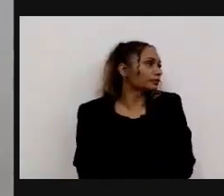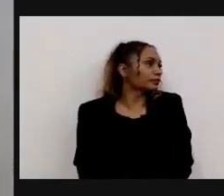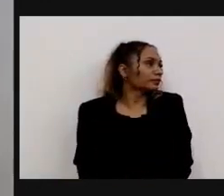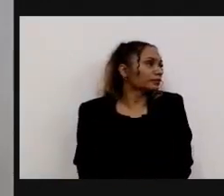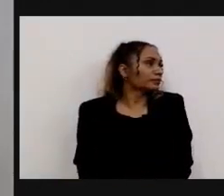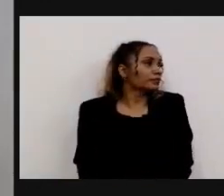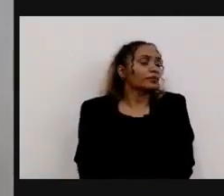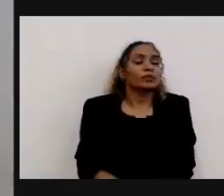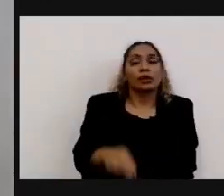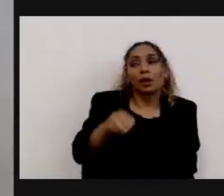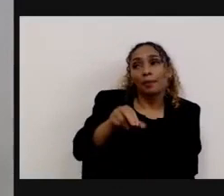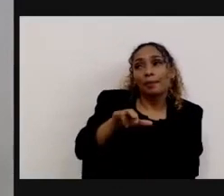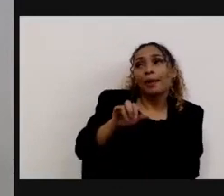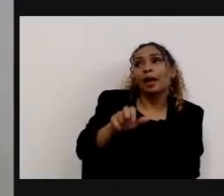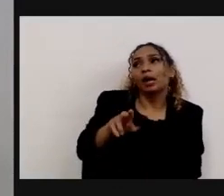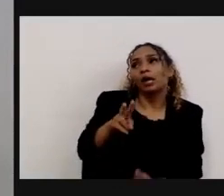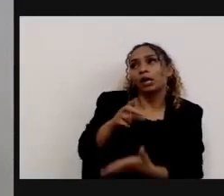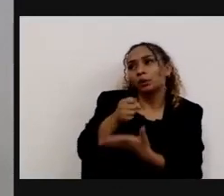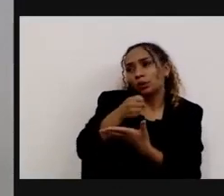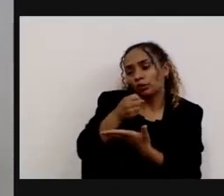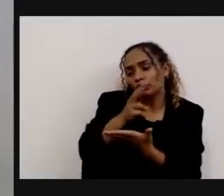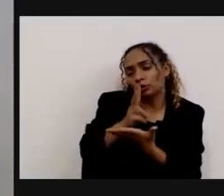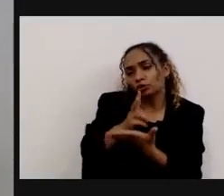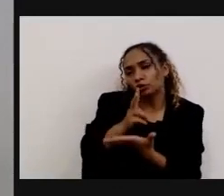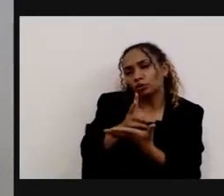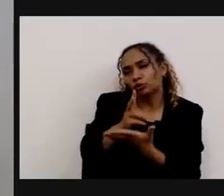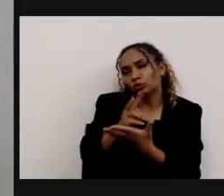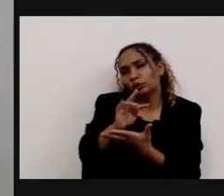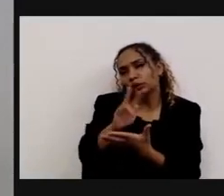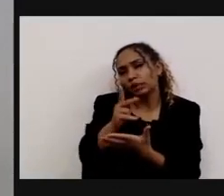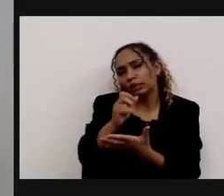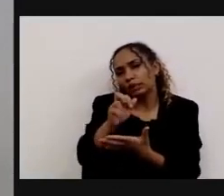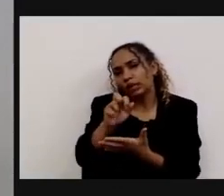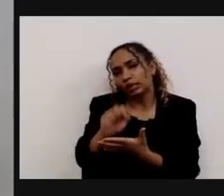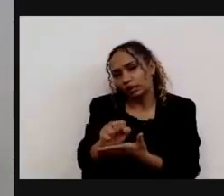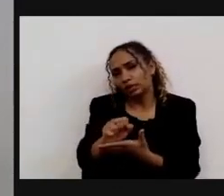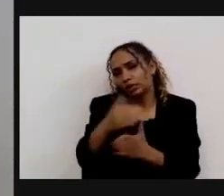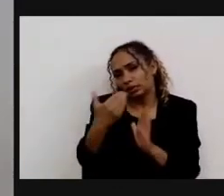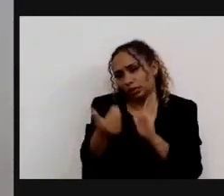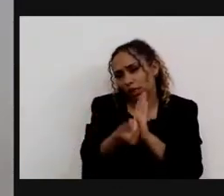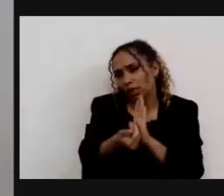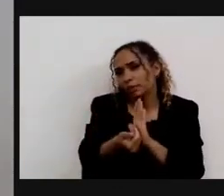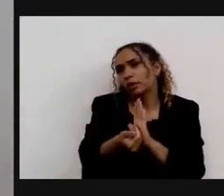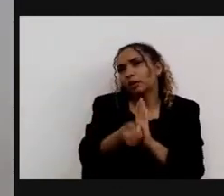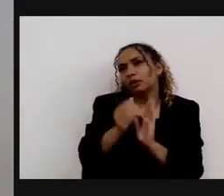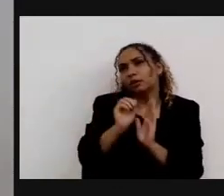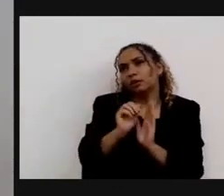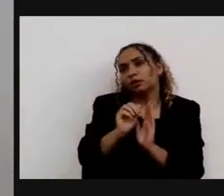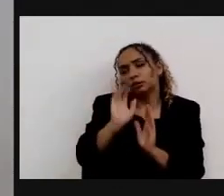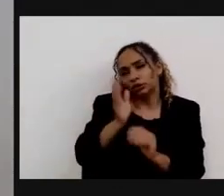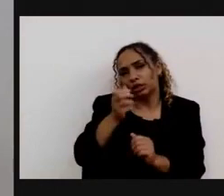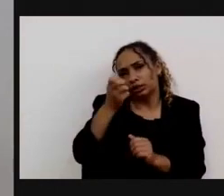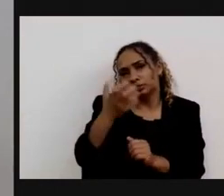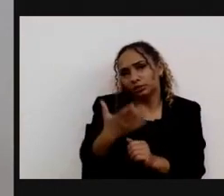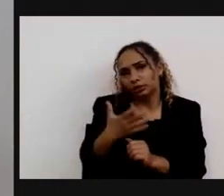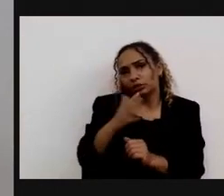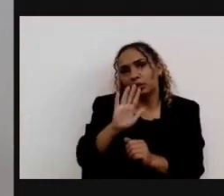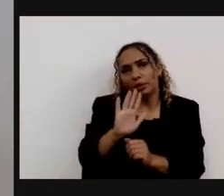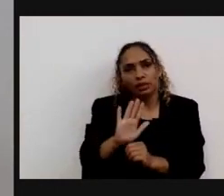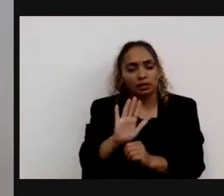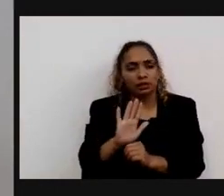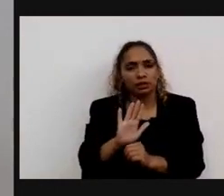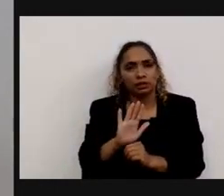uma pergunta lá da Taís da Câmara dos Deputados é um assunto que você já abordou Mas